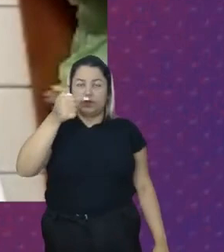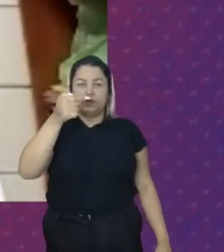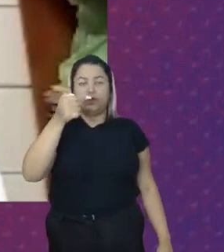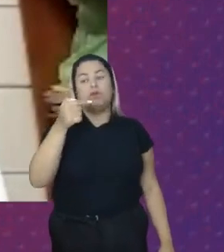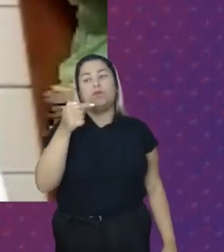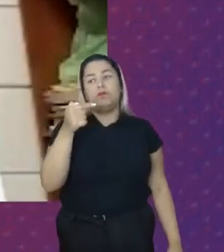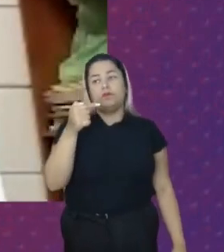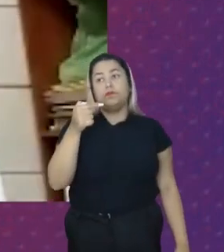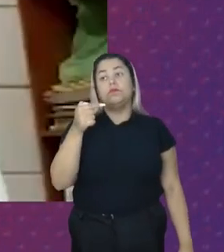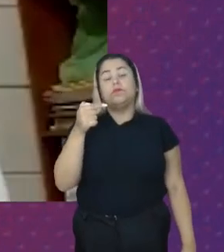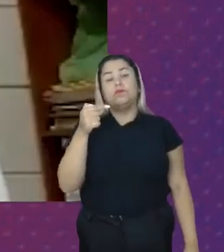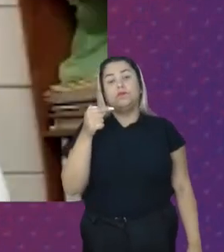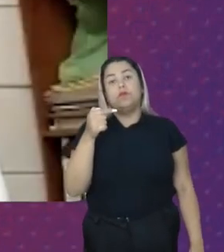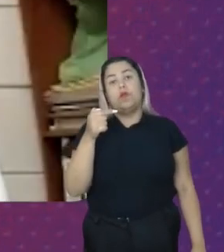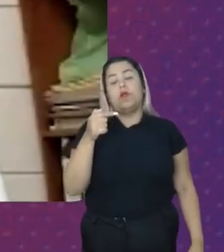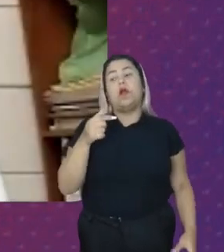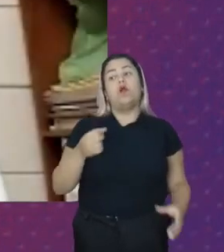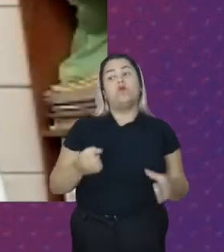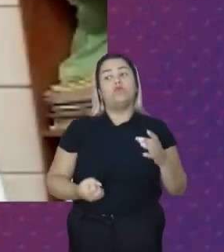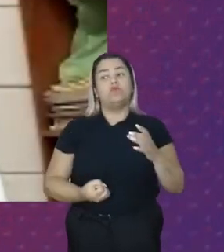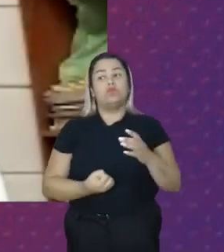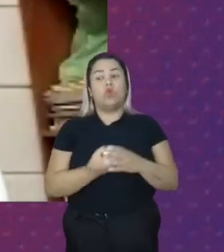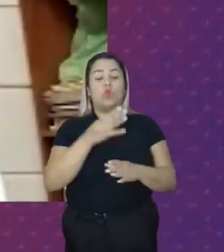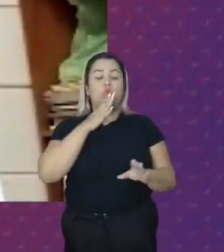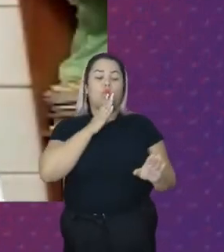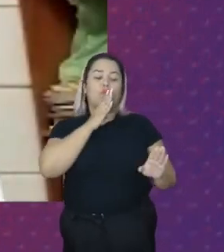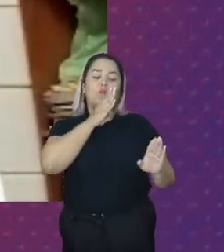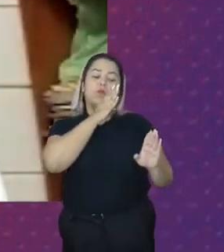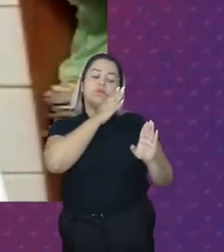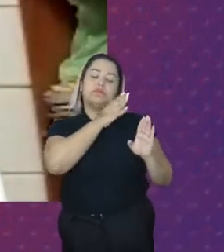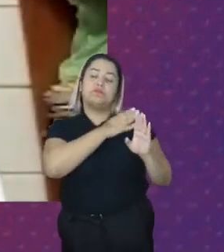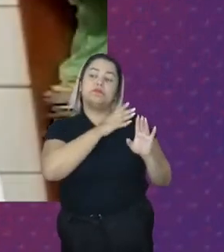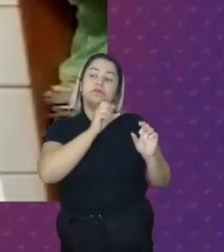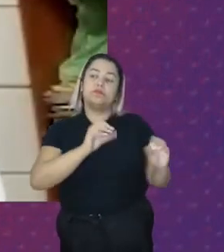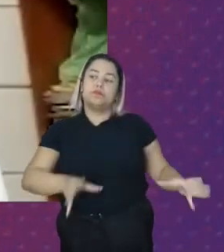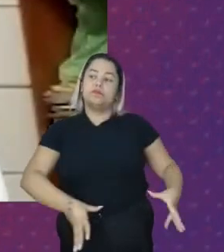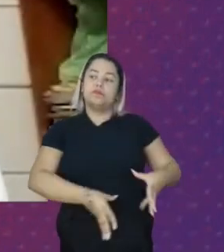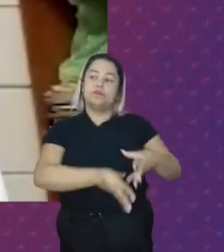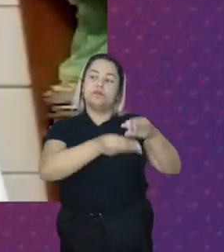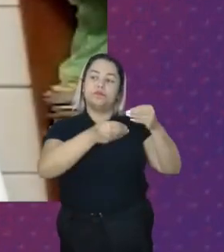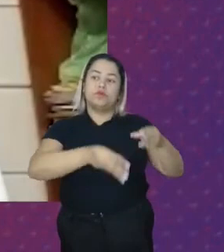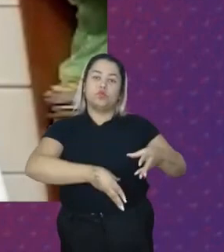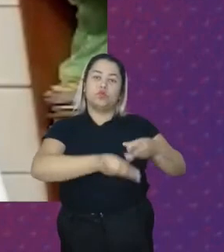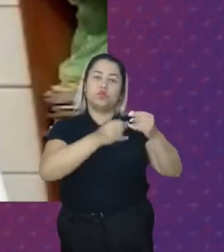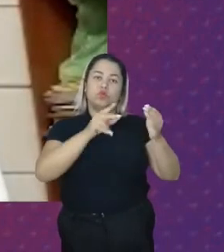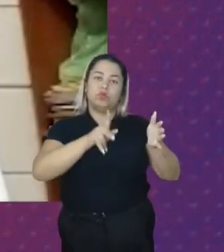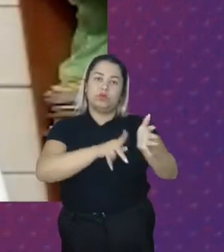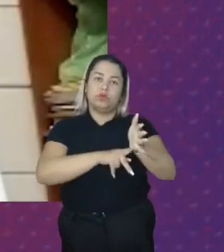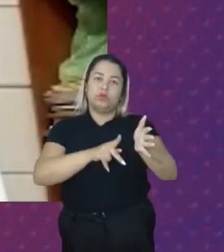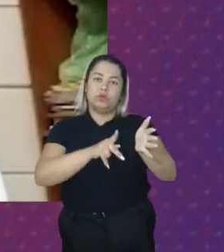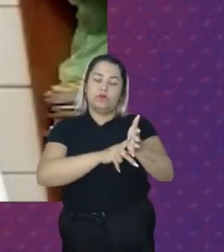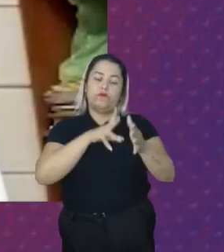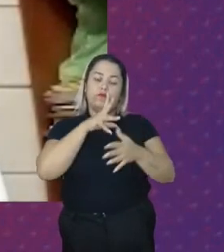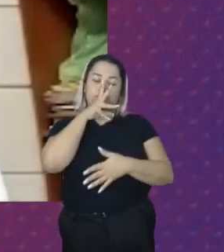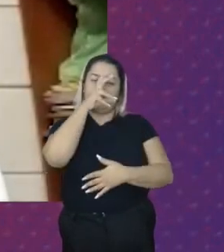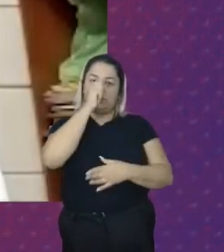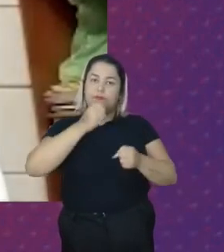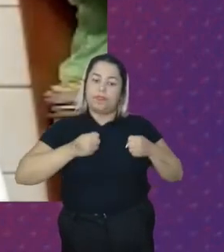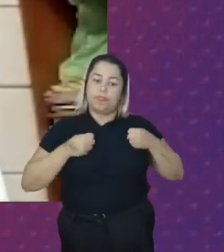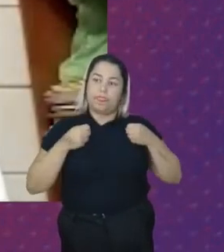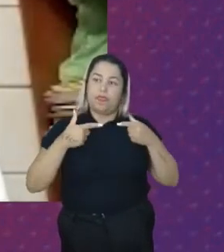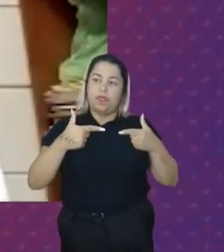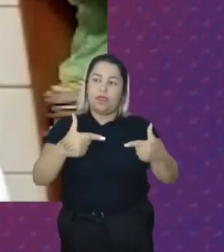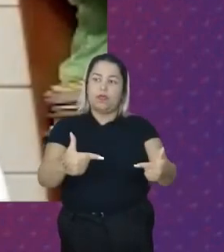A fundação Foi fundada Com o objetivo De agregar Todos os sindicatos E com isso Fortalecer a luta